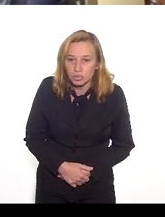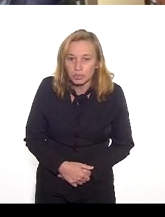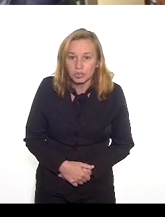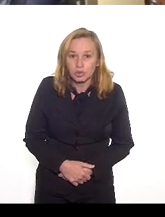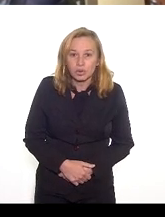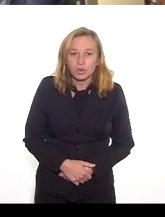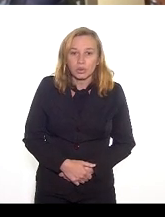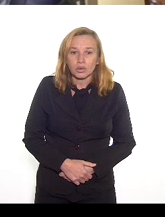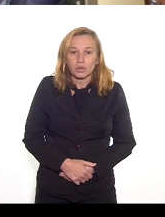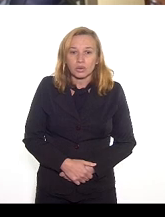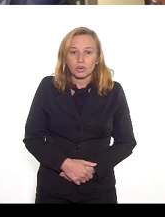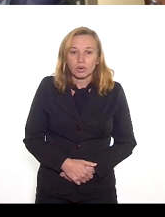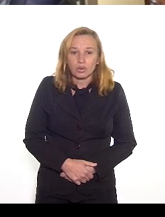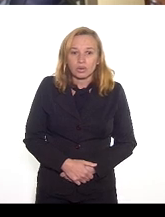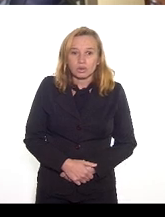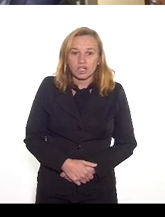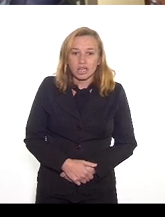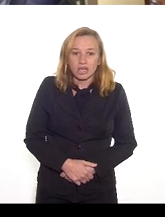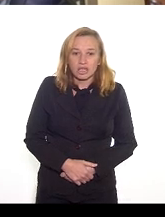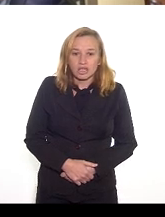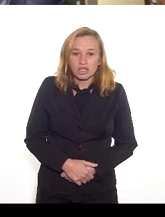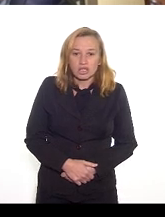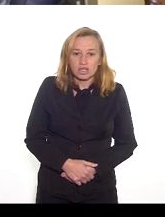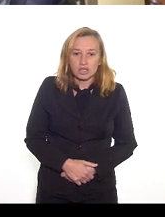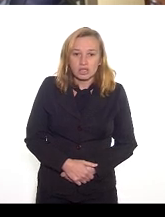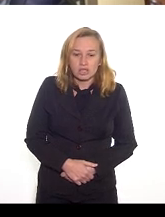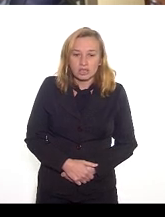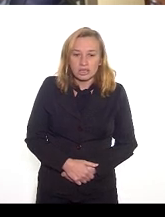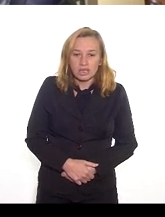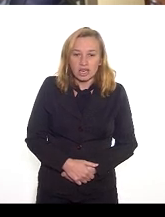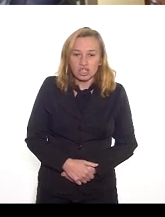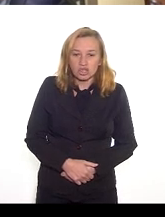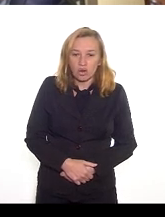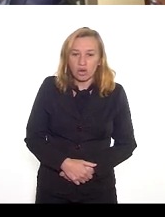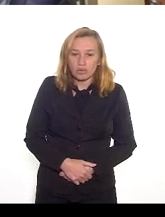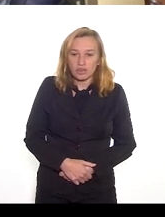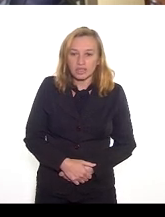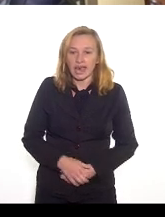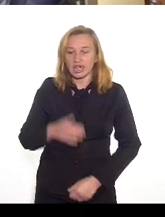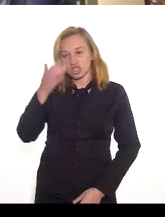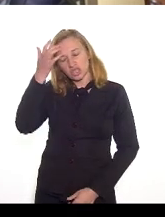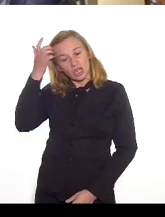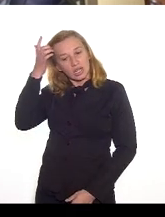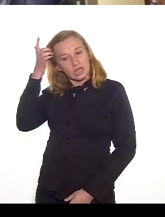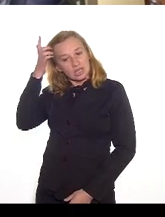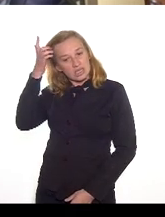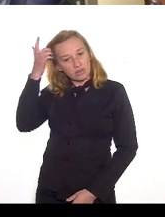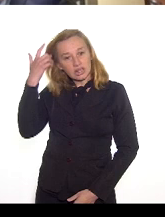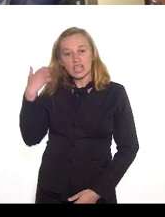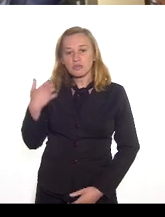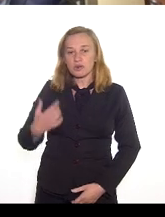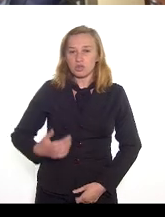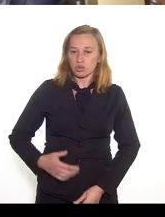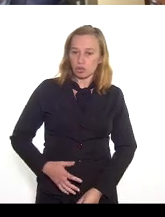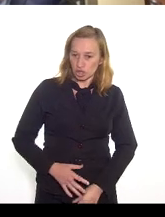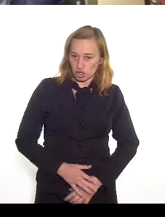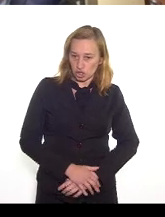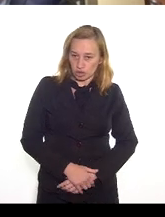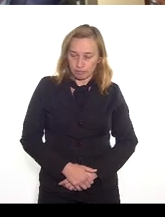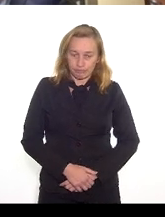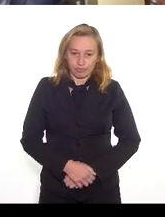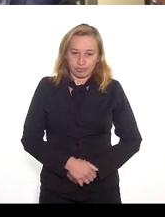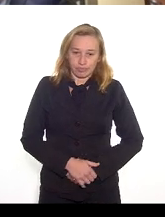A gente vai conversando enquanto as pessoas vão ingressando, né? E o Valdec estava ali monitorando o ingresso das universidades, agora ele